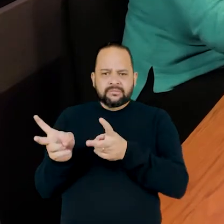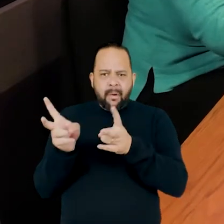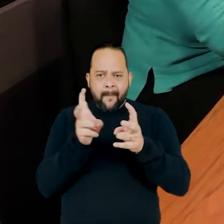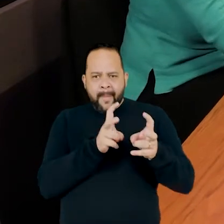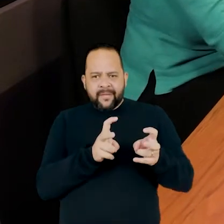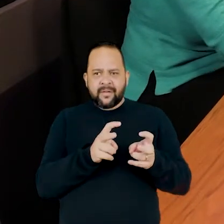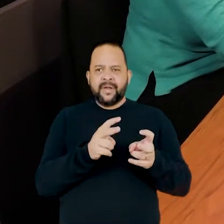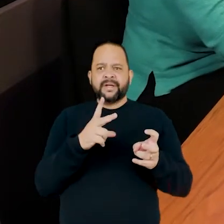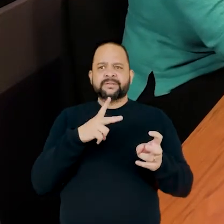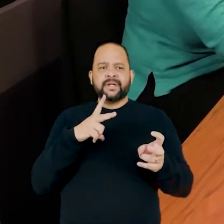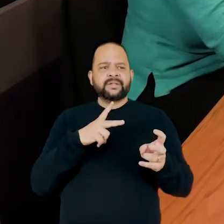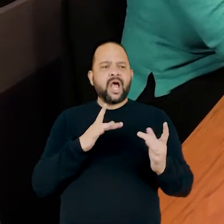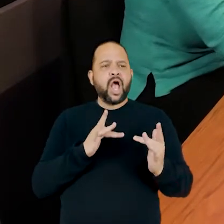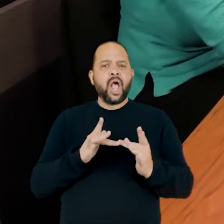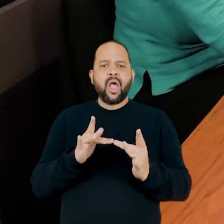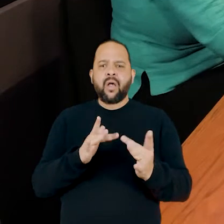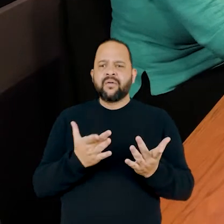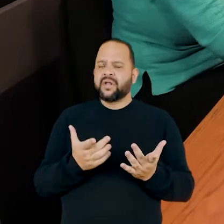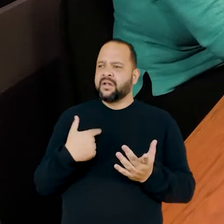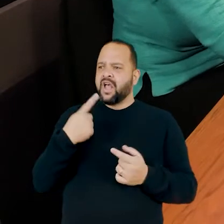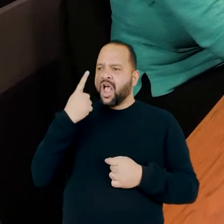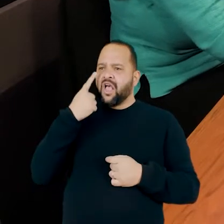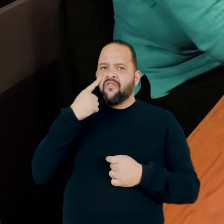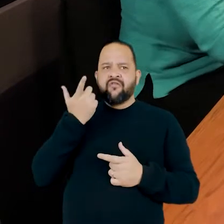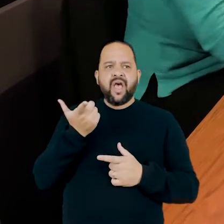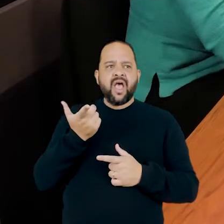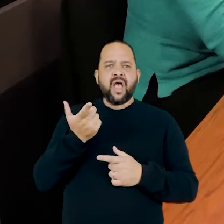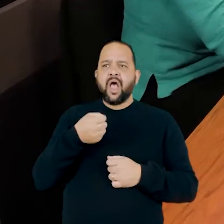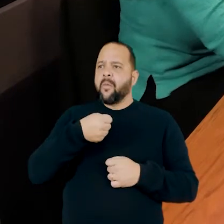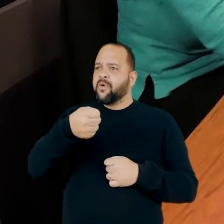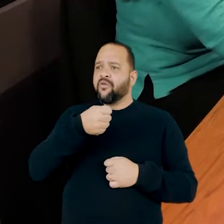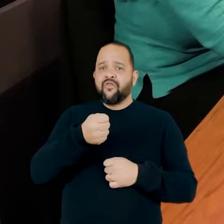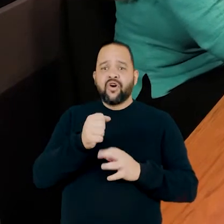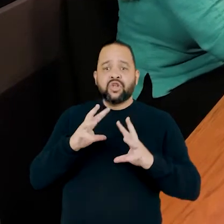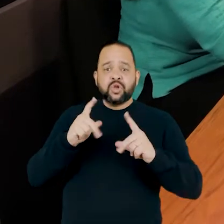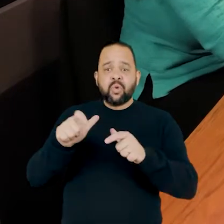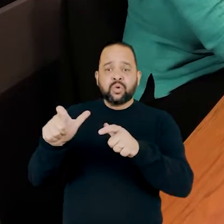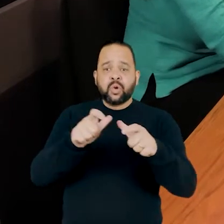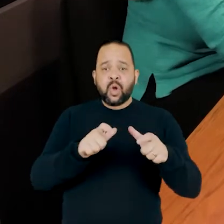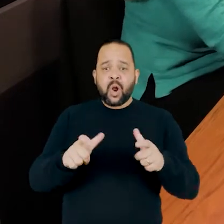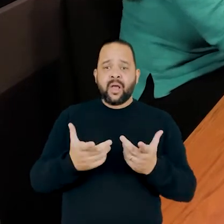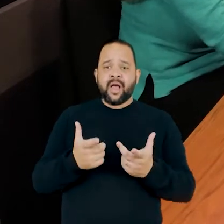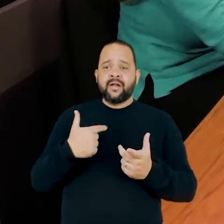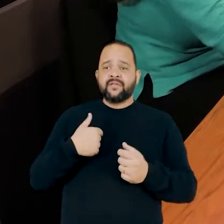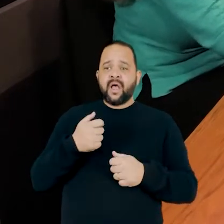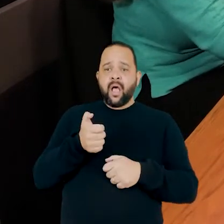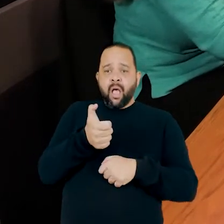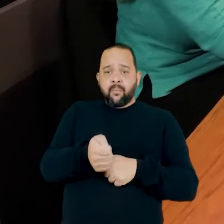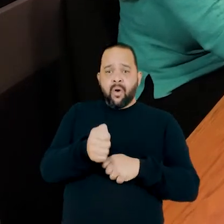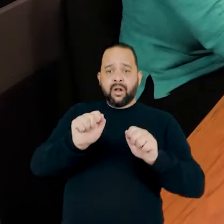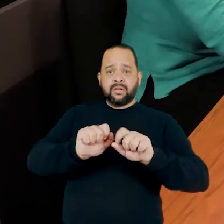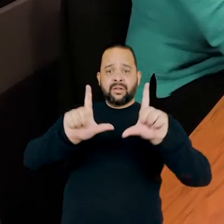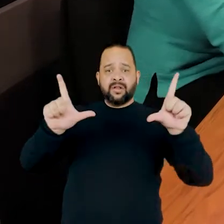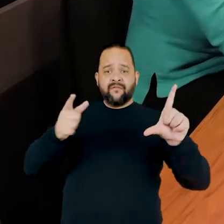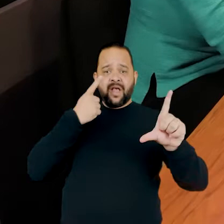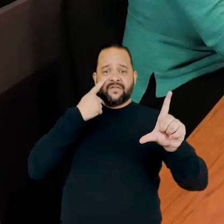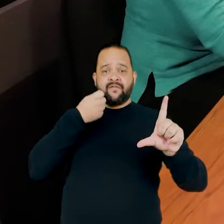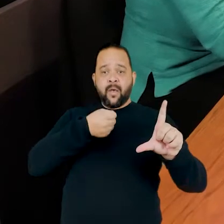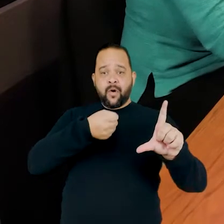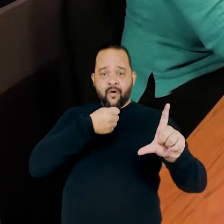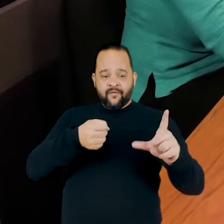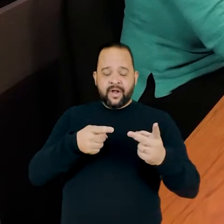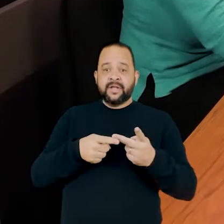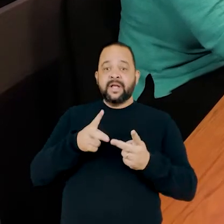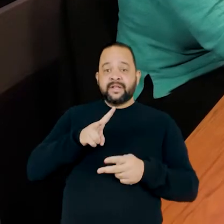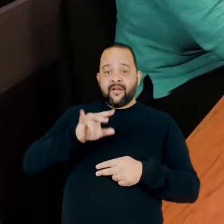o contato com a marca, você começa a reparar. E você começa a ver Shure em tudo. Em tudo, você liga a TV, você vê um Shure. Você vai